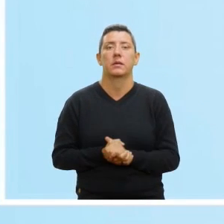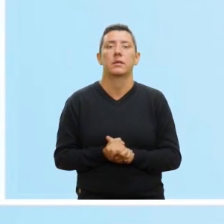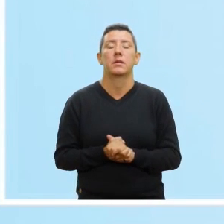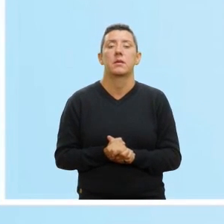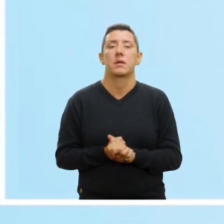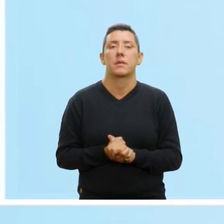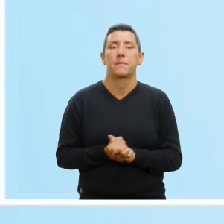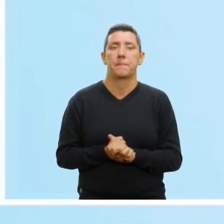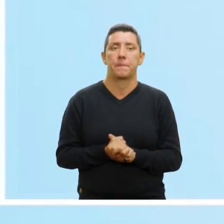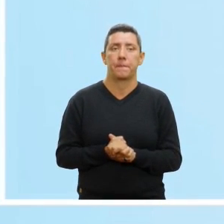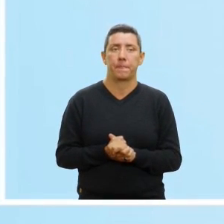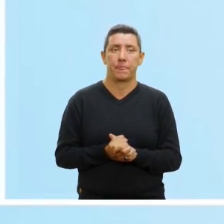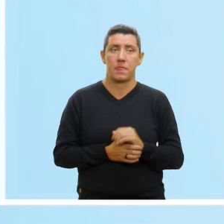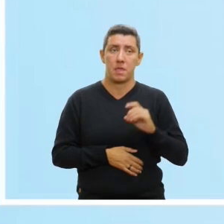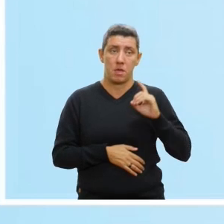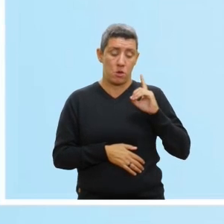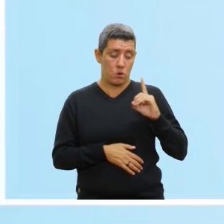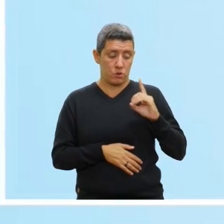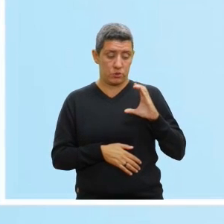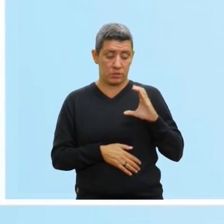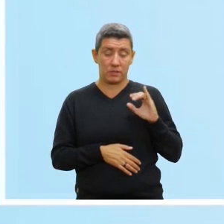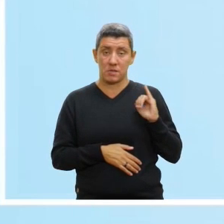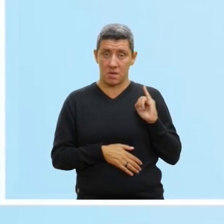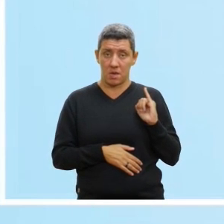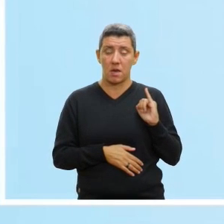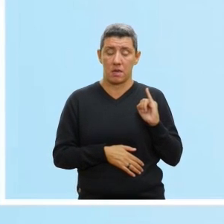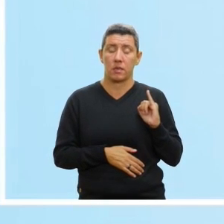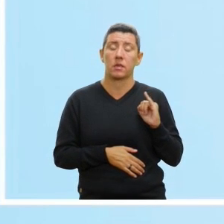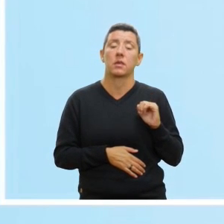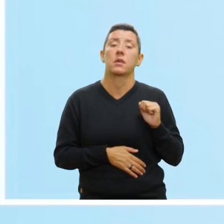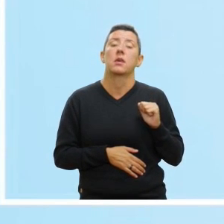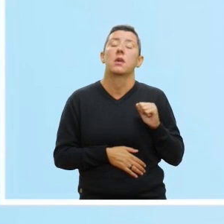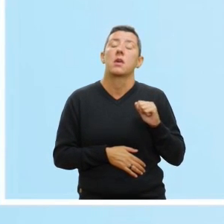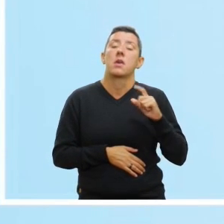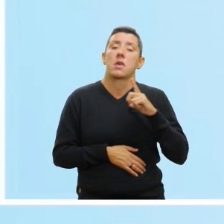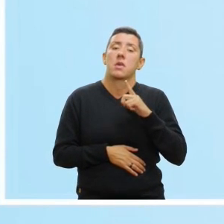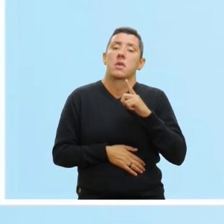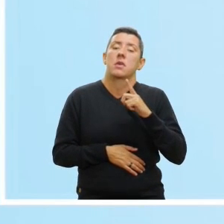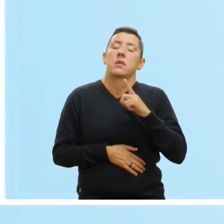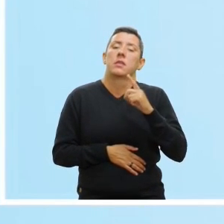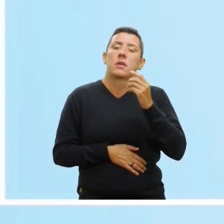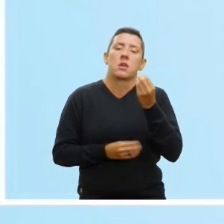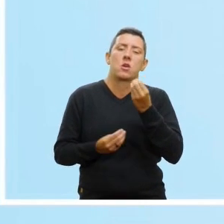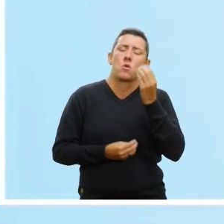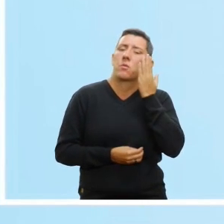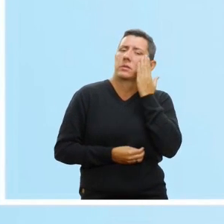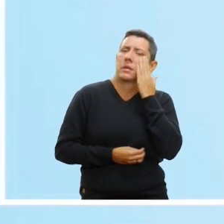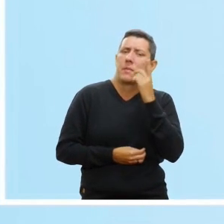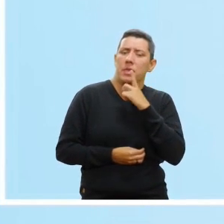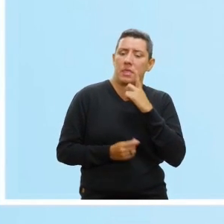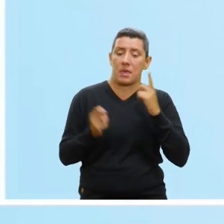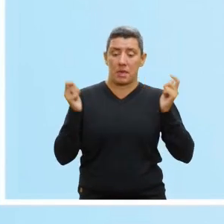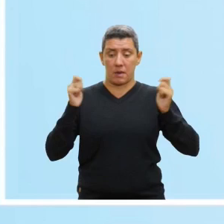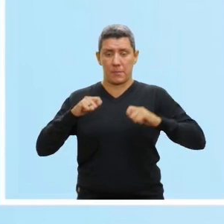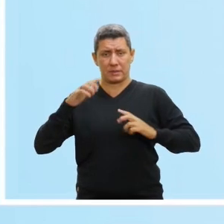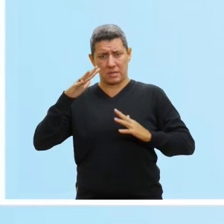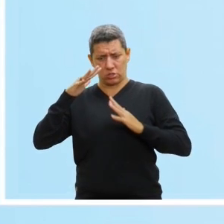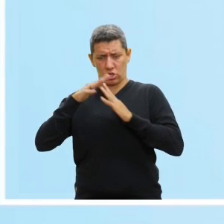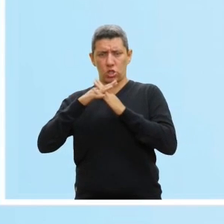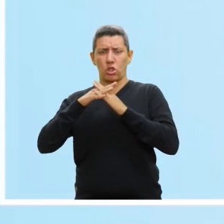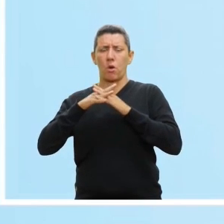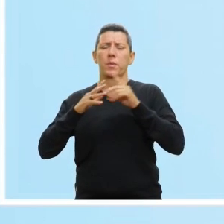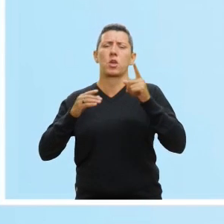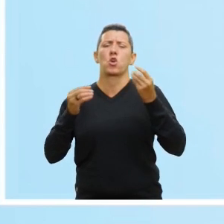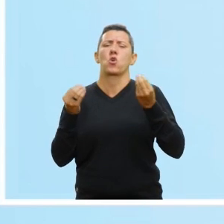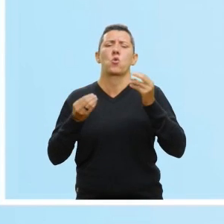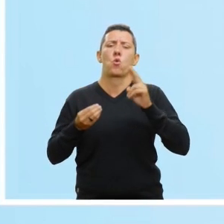o DCI, com esse conceito de ser um equipamento compacto, um equipamento de alta capacidade, o que ele tem? Ele tem uma integração